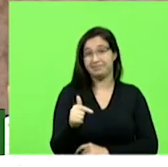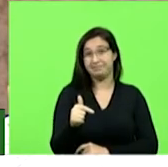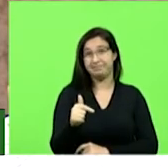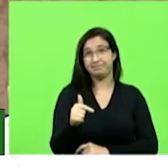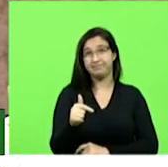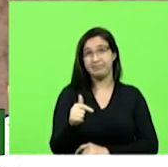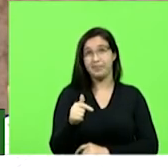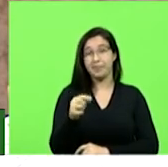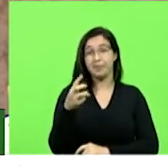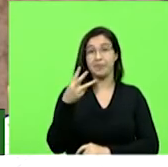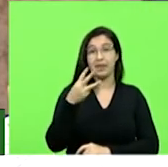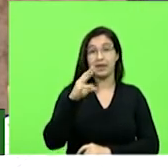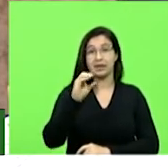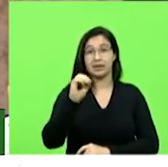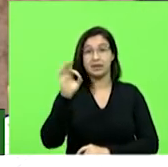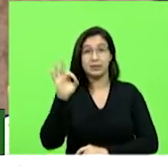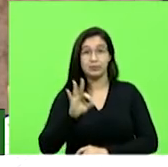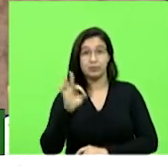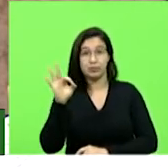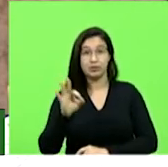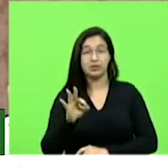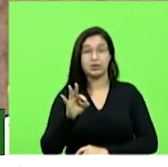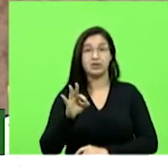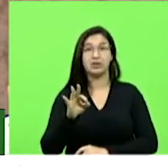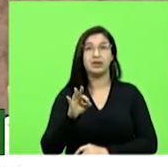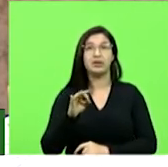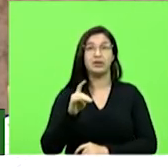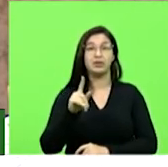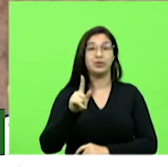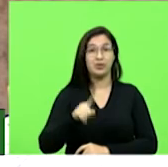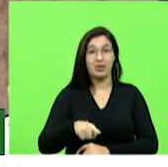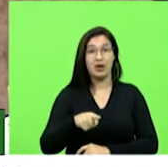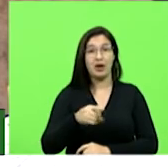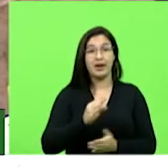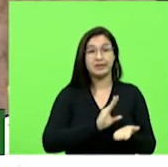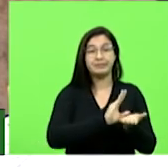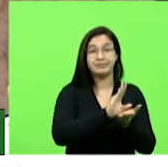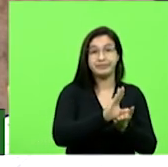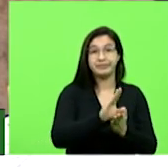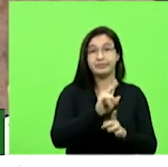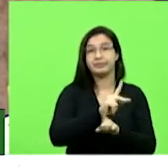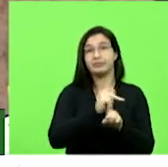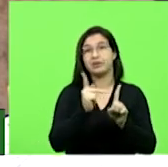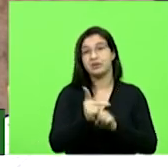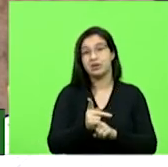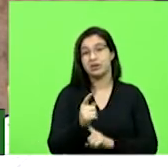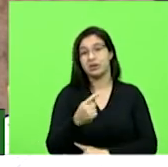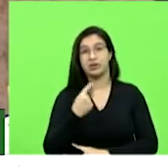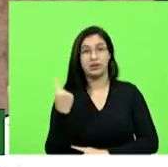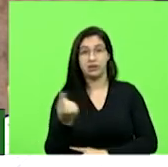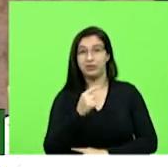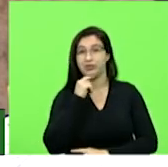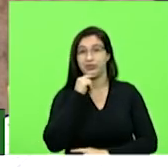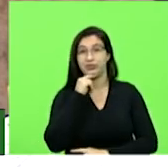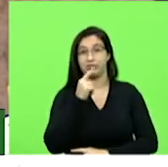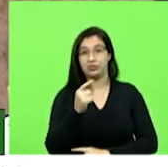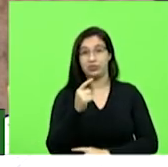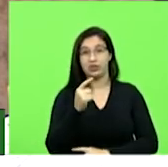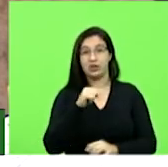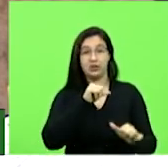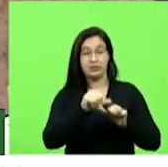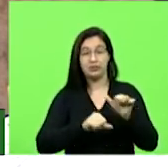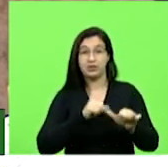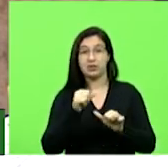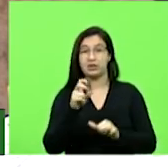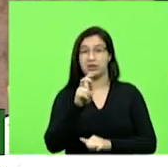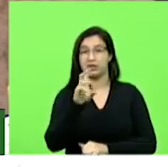Estado. 30% do nosso orçamento vai para Previdência e nós não lidamos com ela. 52% de todo o